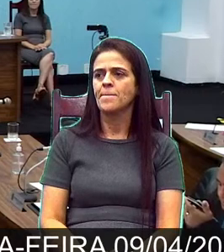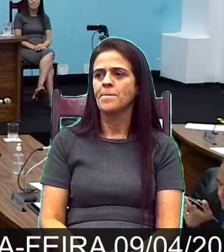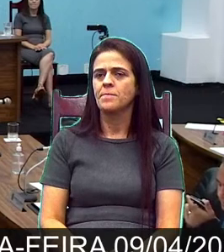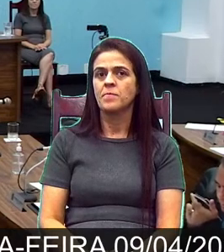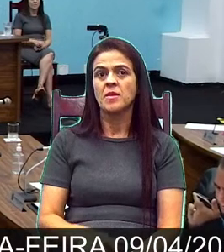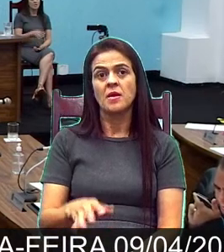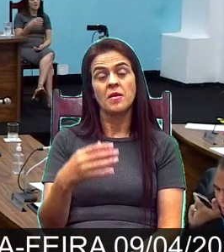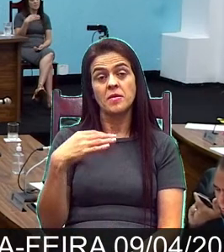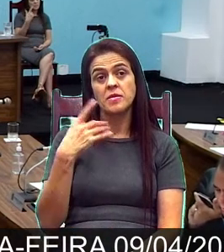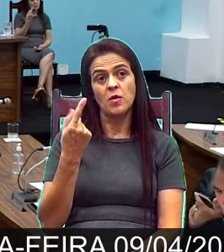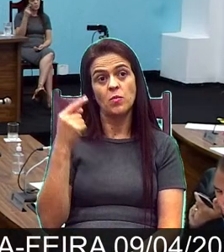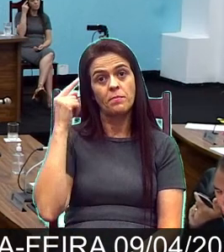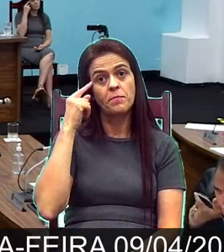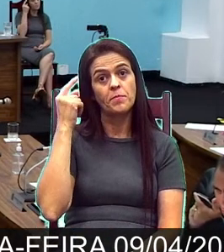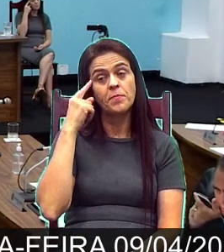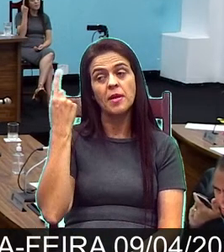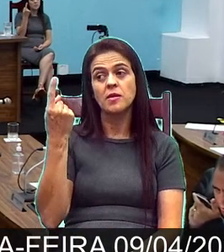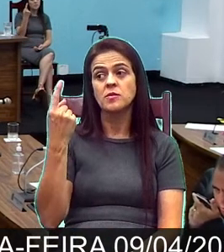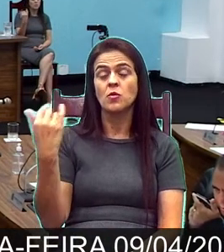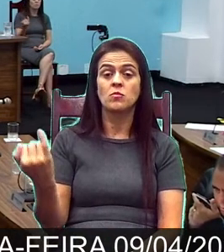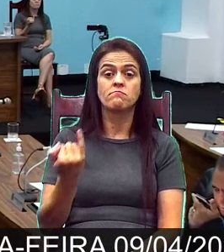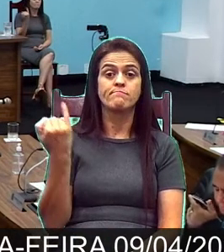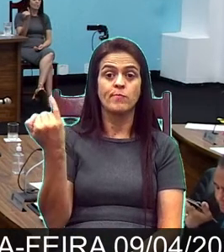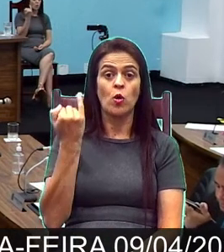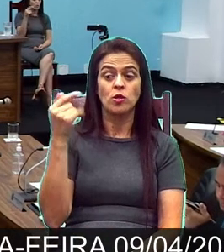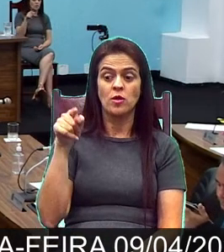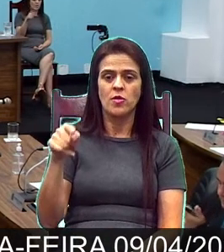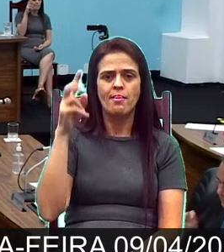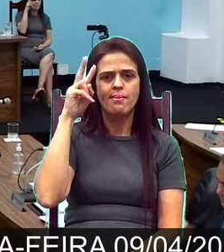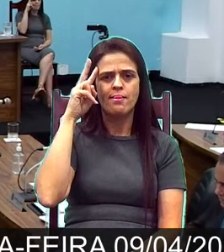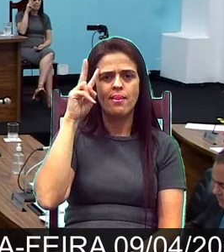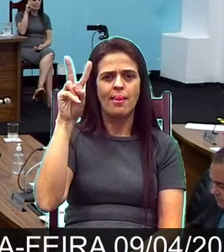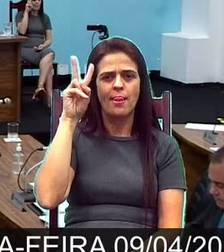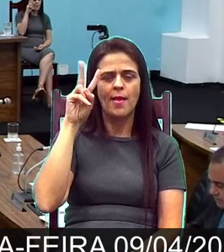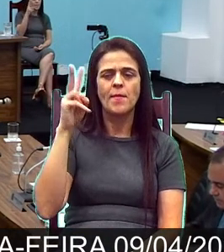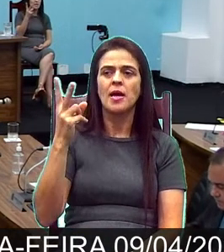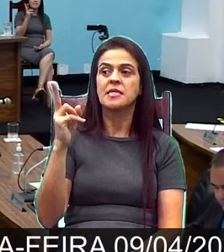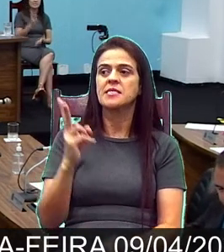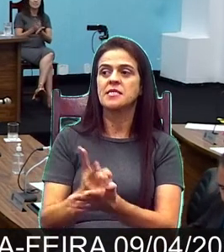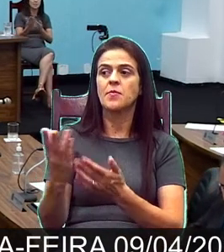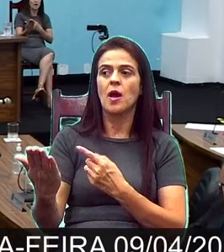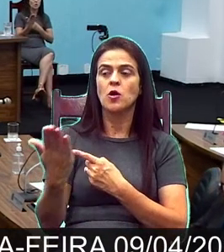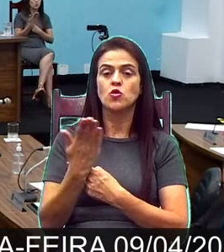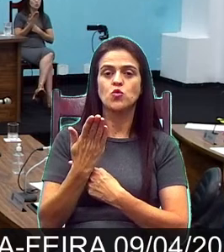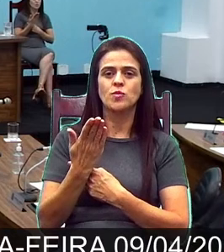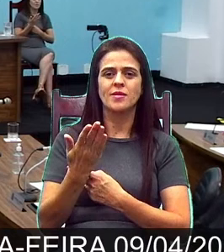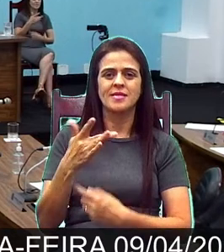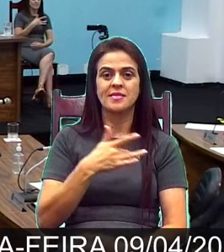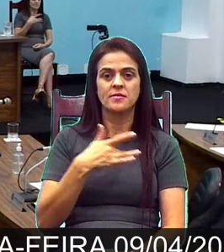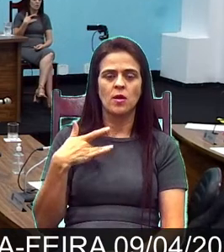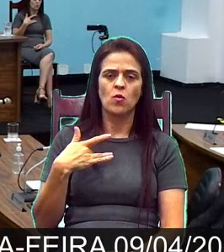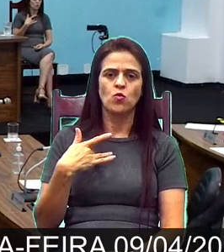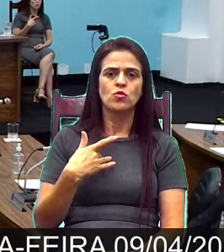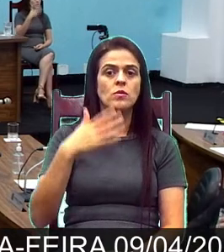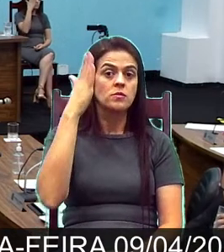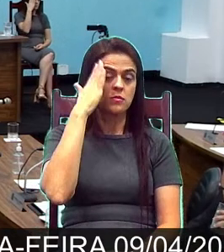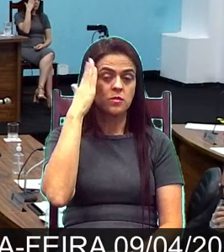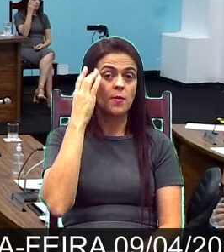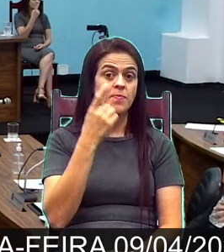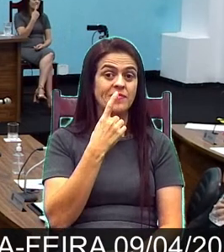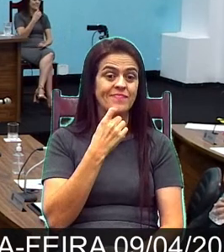vem contribuir, né, para as questões da saúde. A doação de sangue é uma das